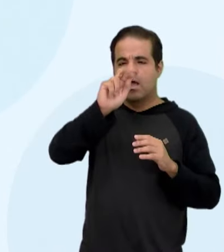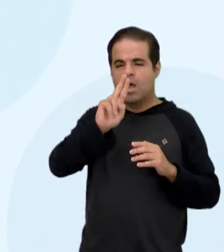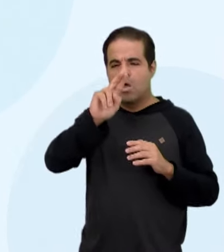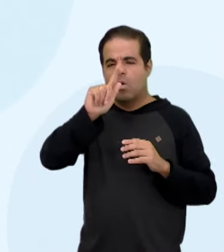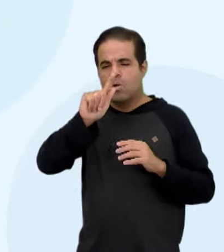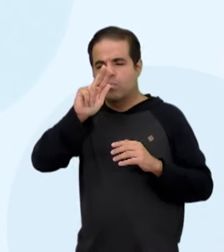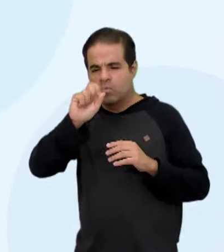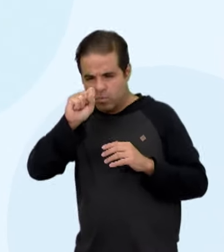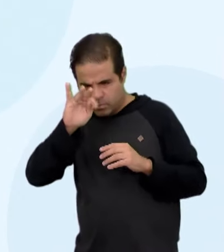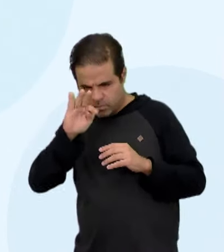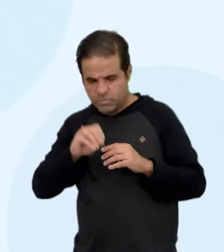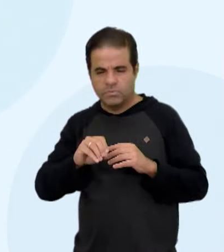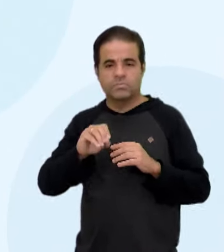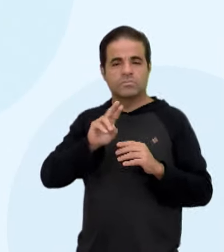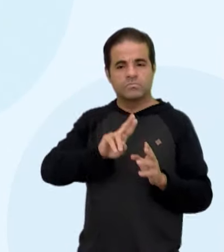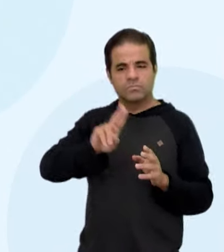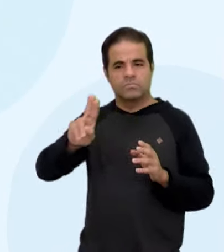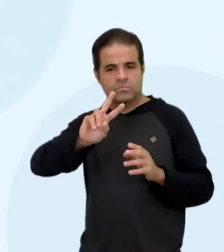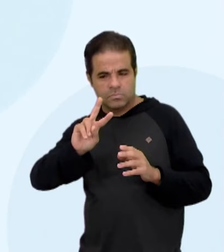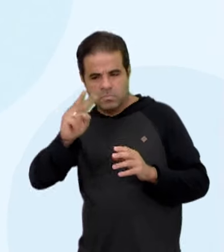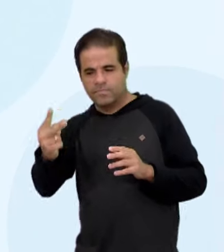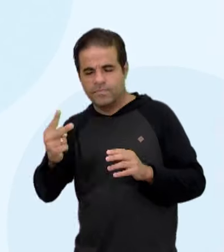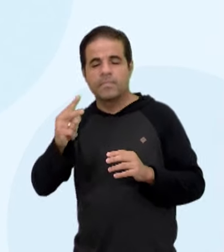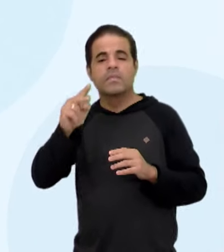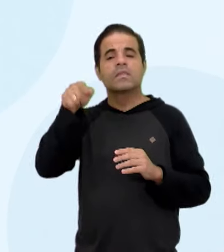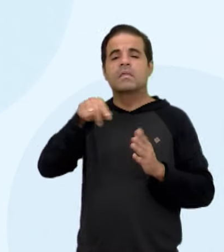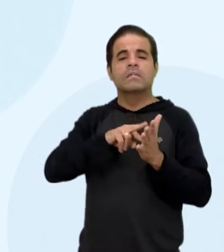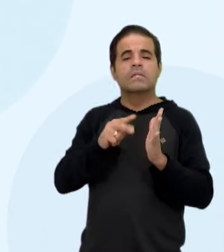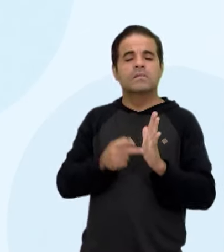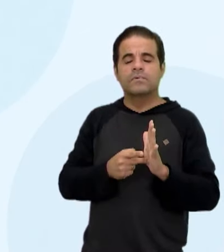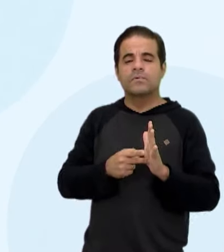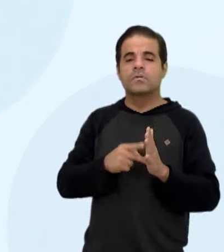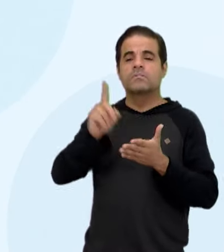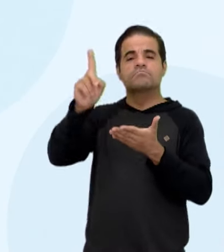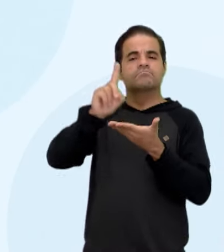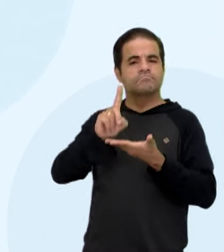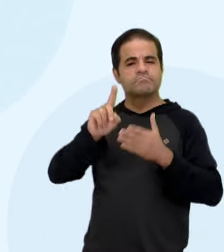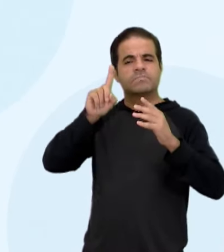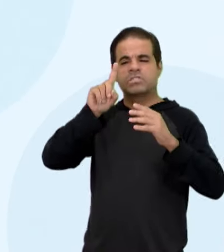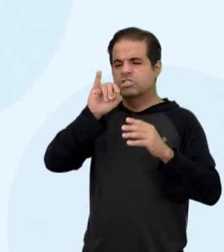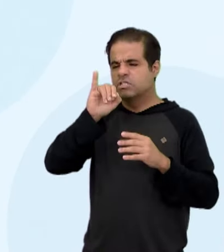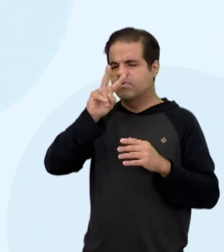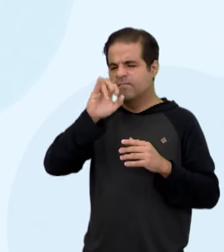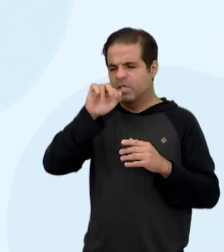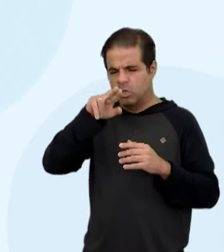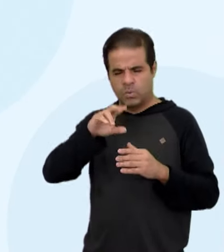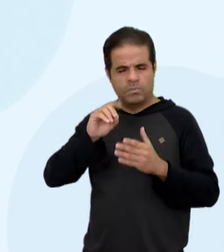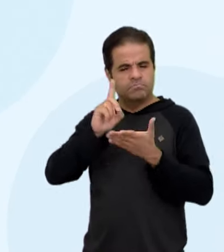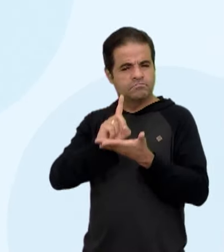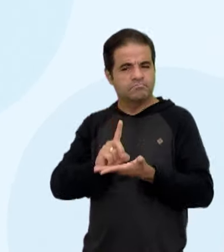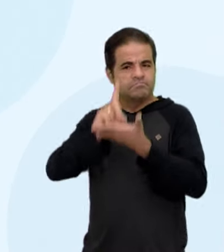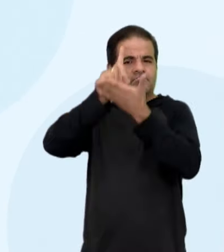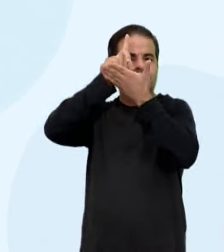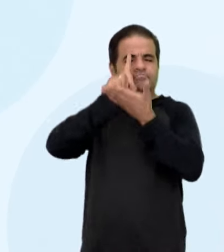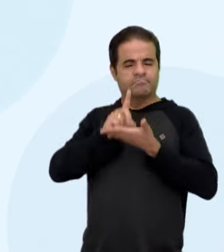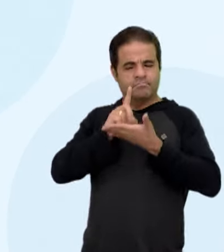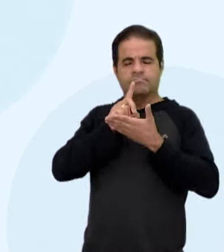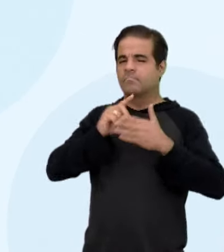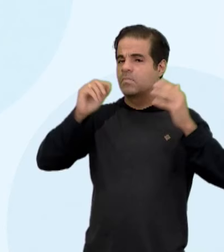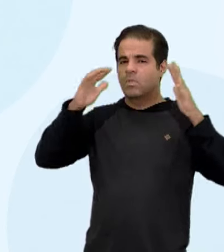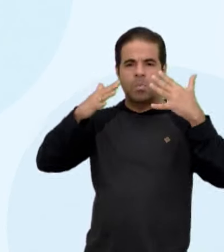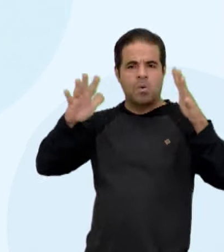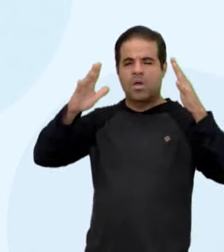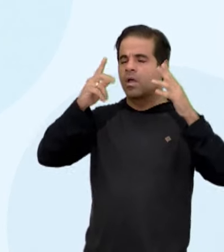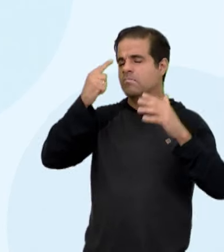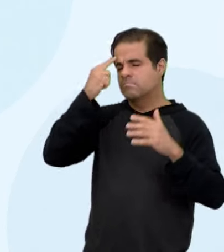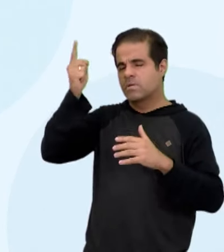né, nos seus sobrenomes, porque Augusto significava divino, tá? Então, os imperadores, eles se achavam